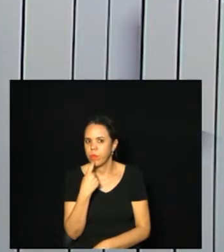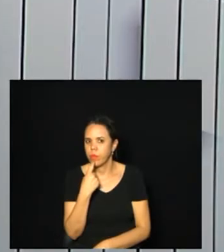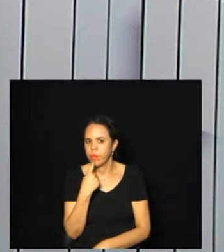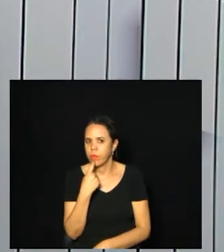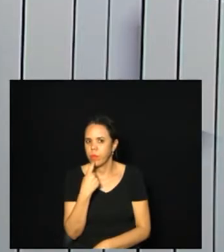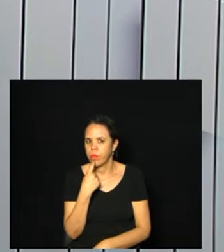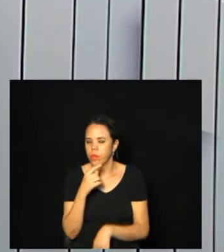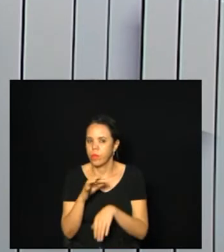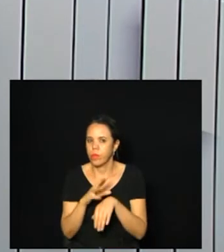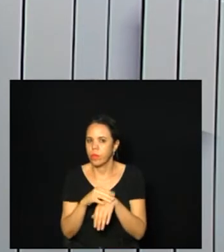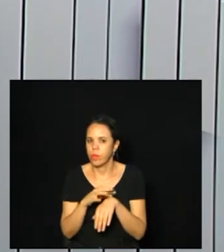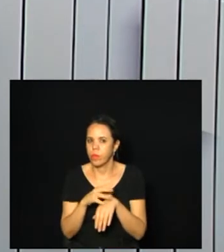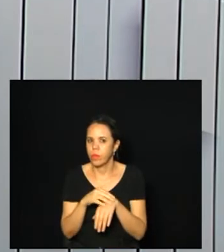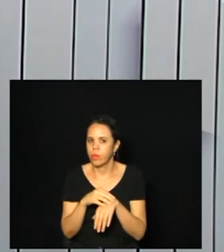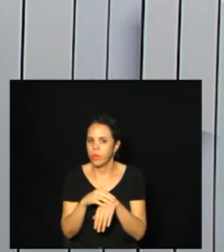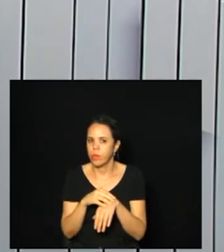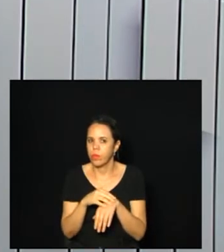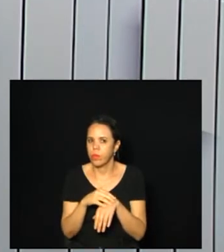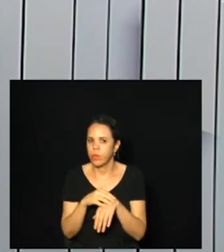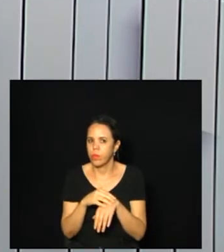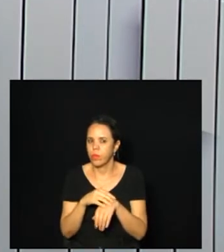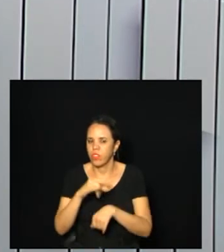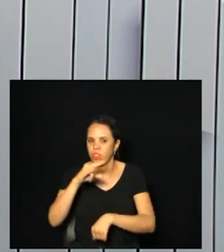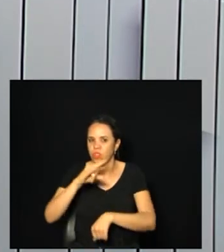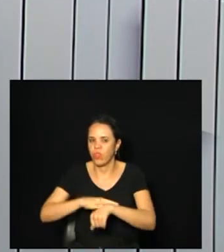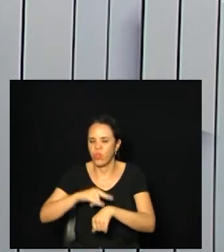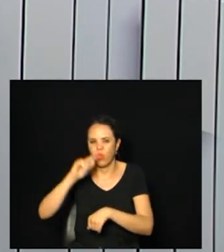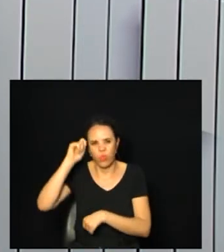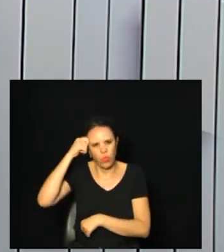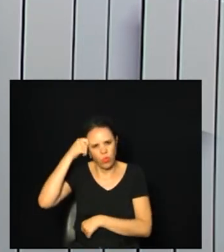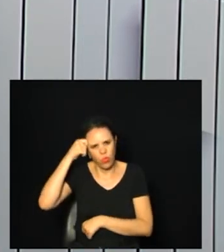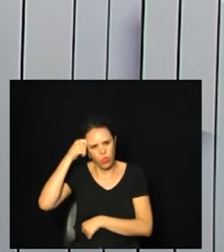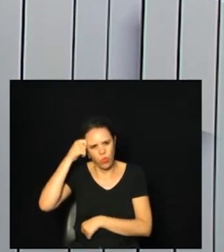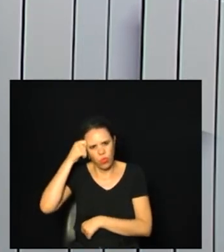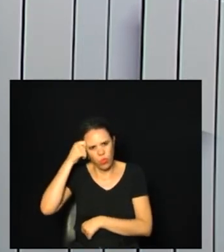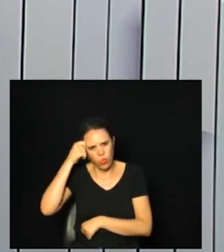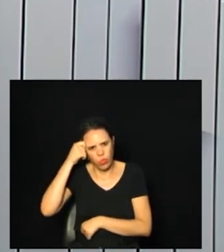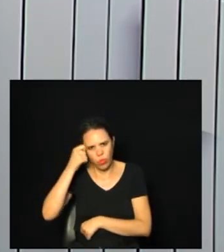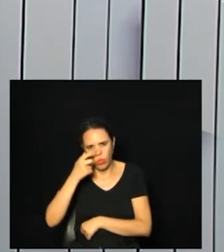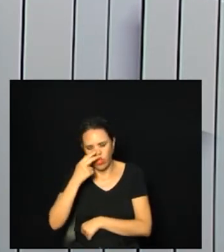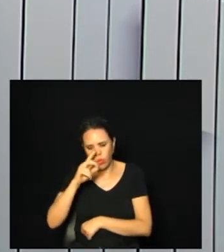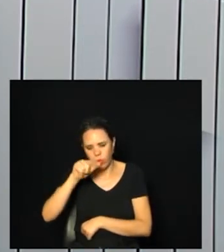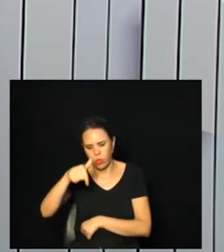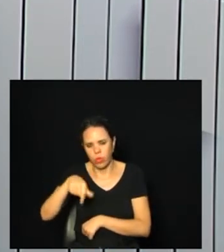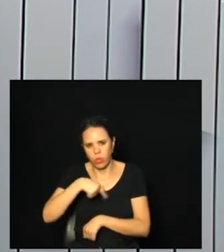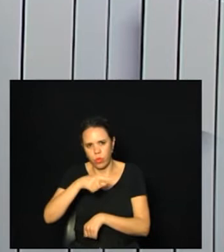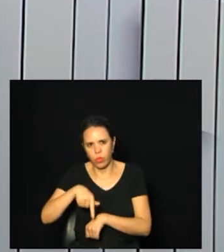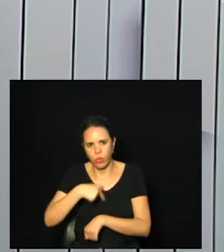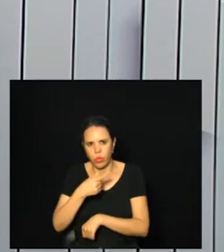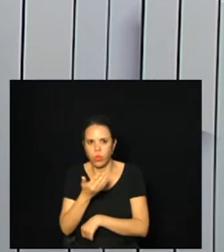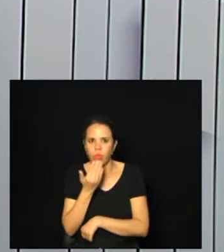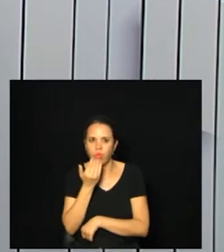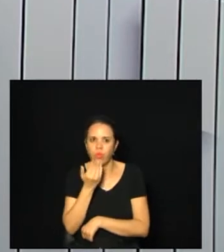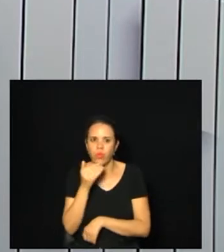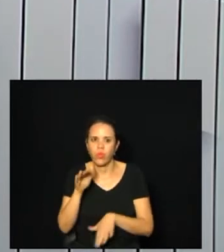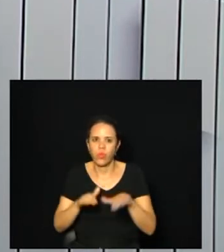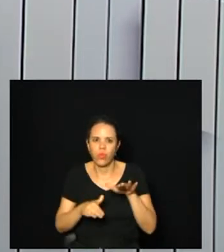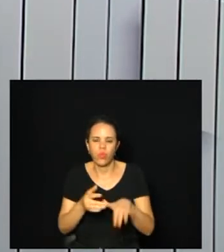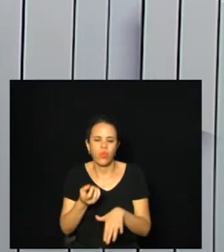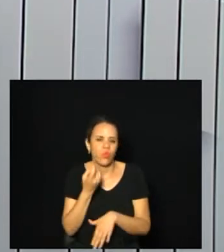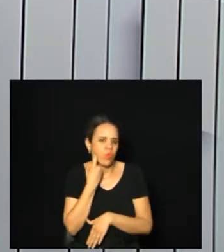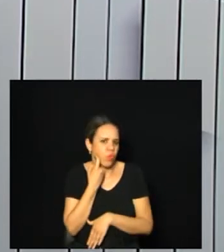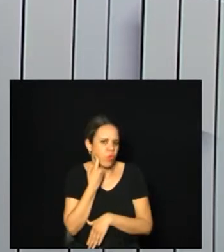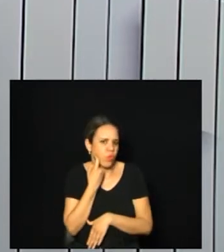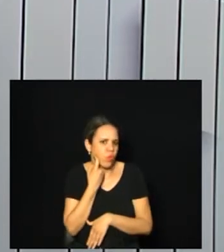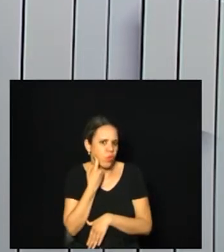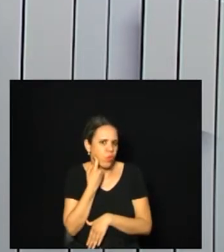Uma doença que leva a urina a ficar preta e que aparece horas depois da ingestão de determinados